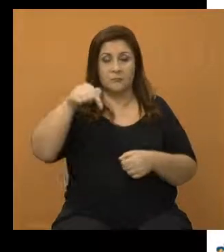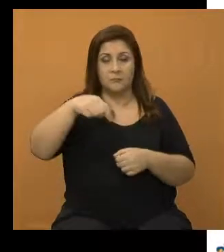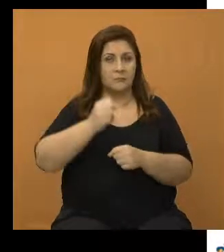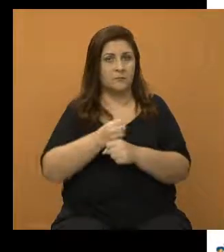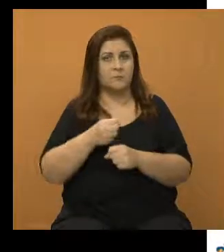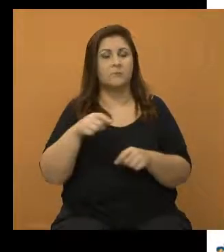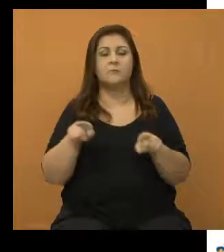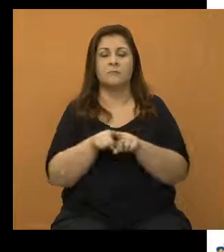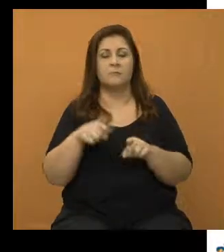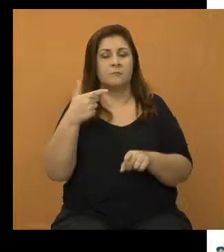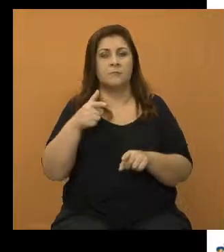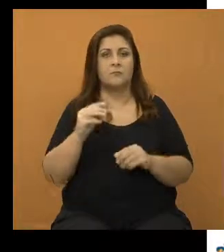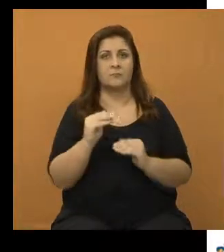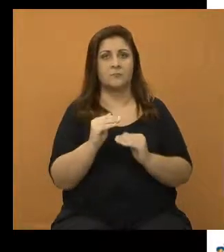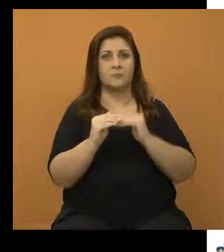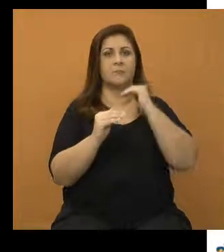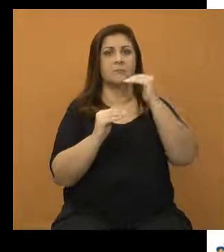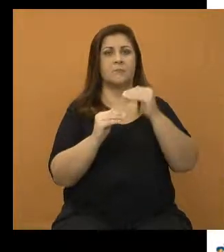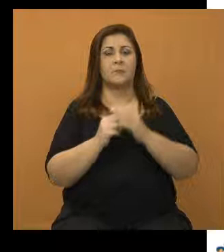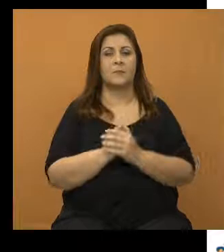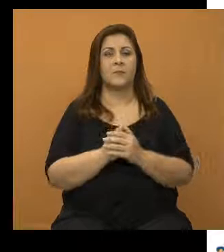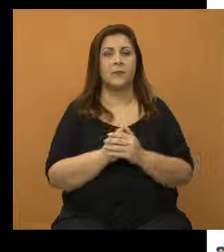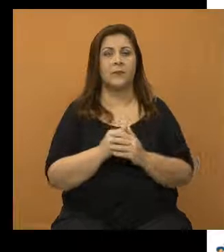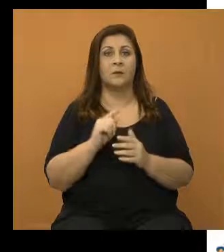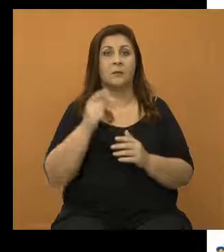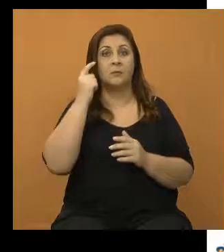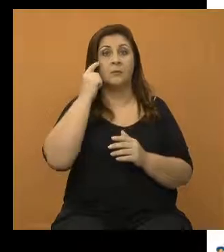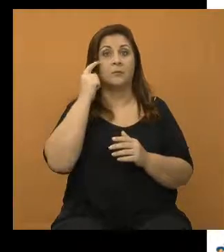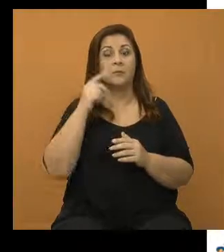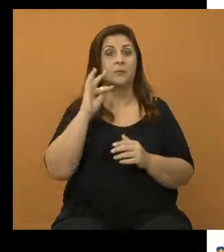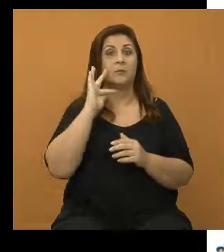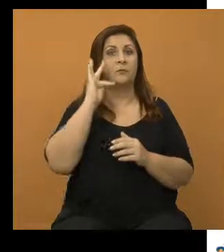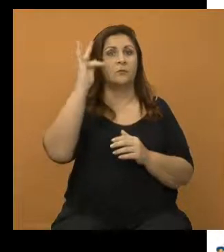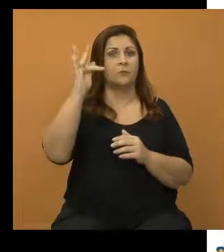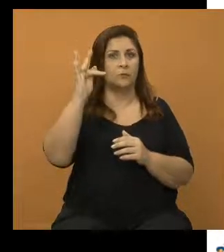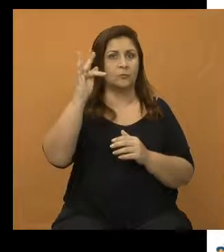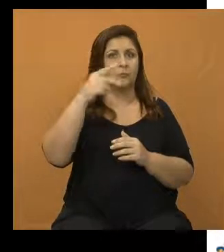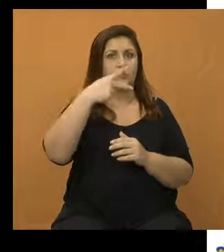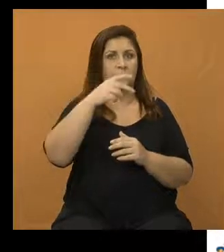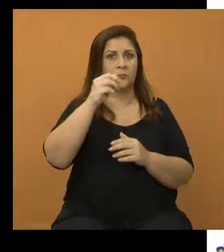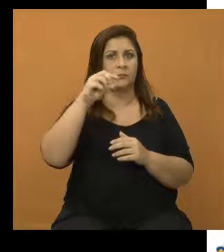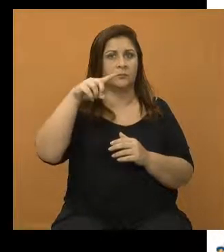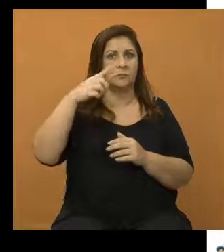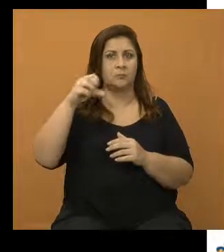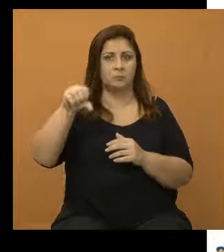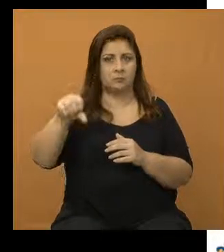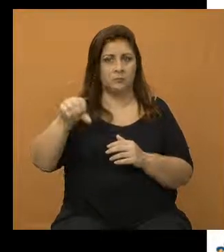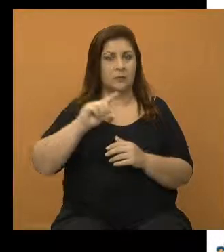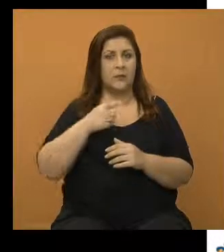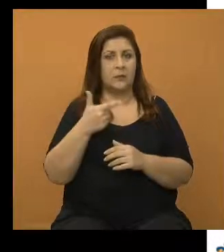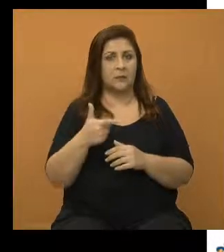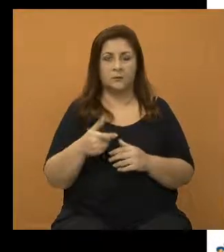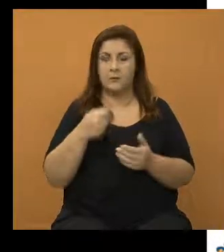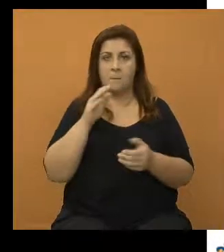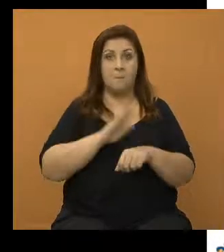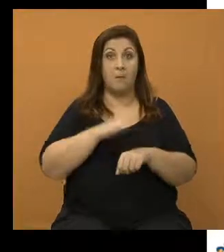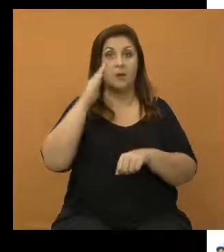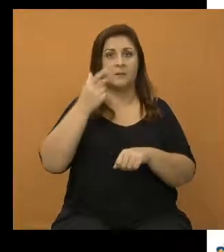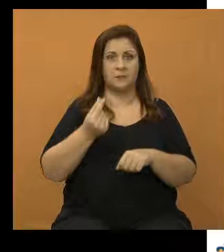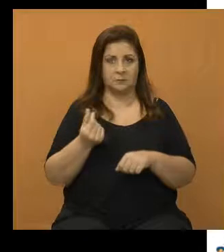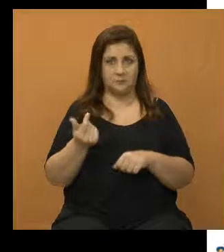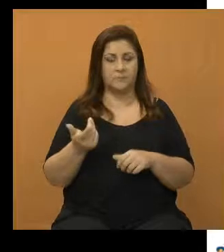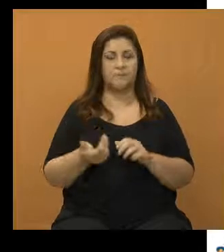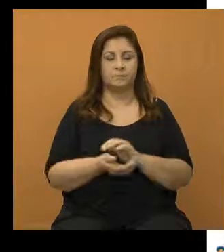18, e não estamos considerando o aumento do IPTU para 19. Né? A gente acredita que existe